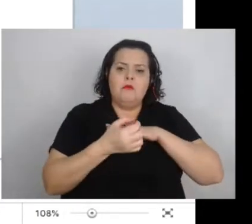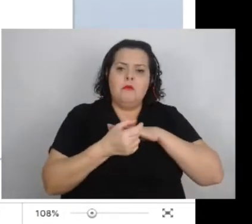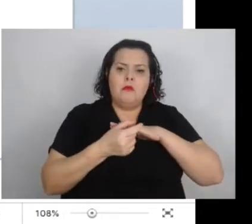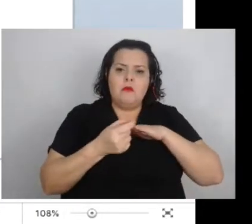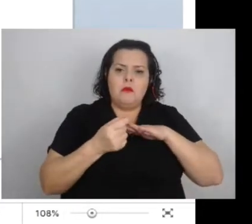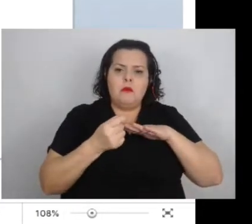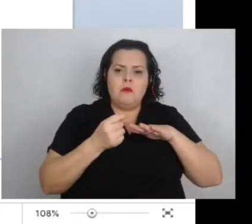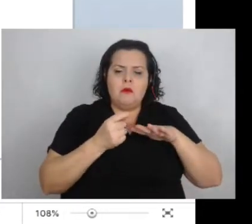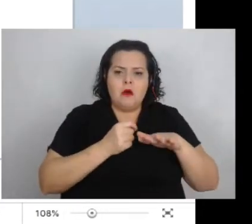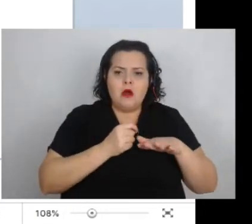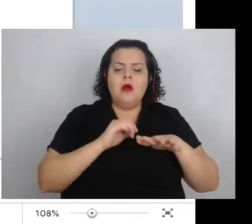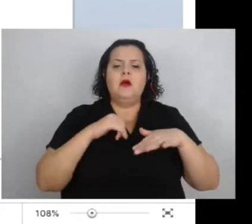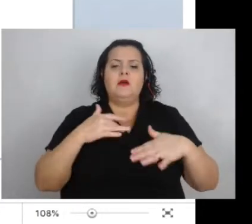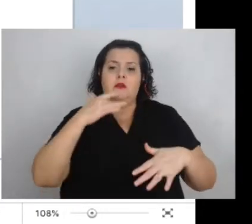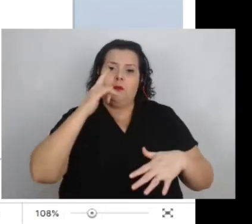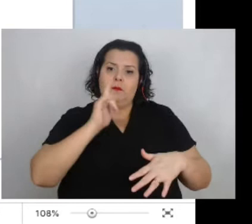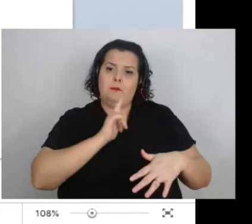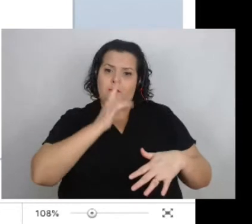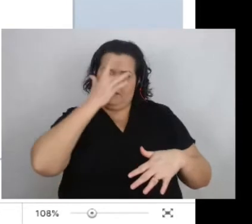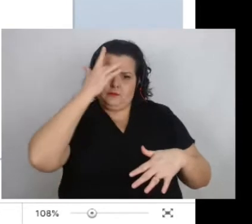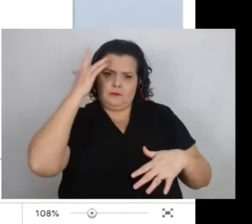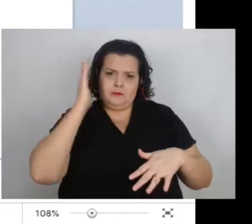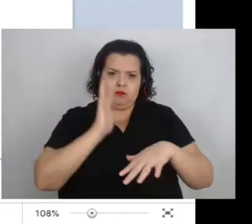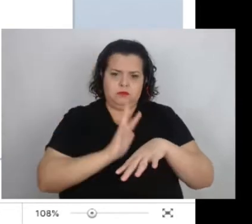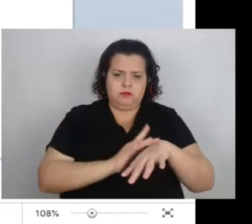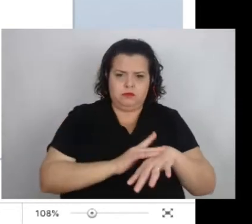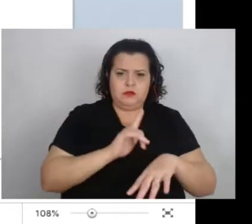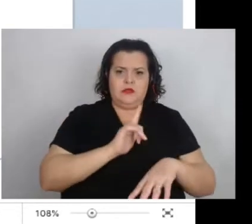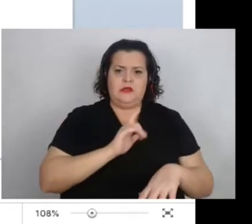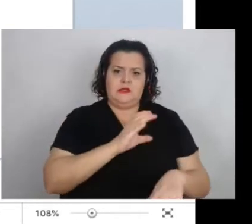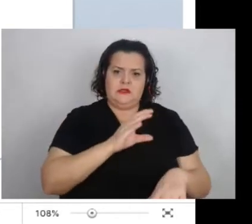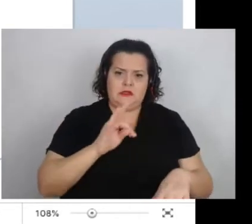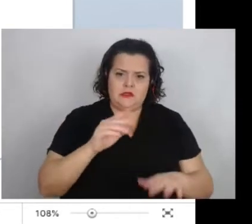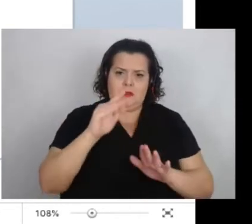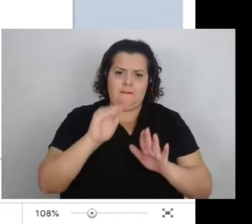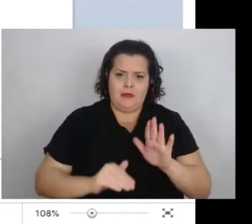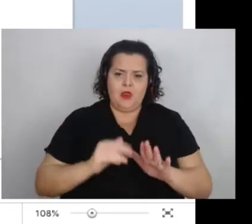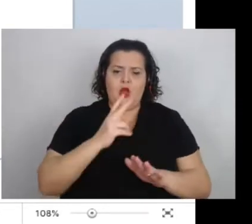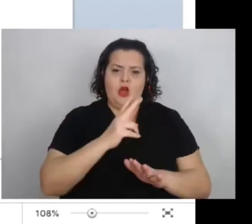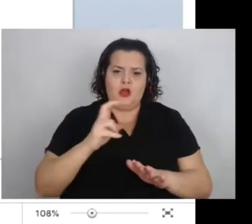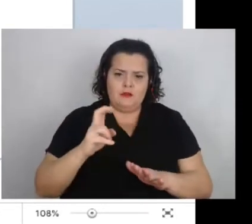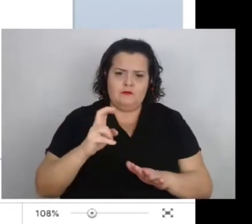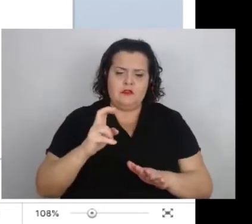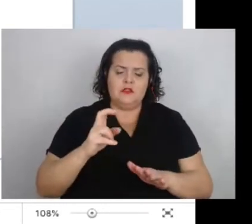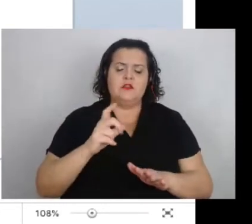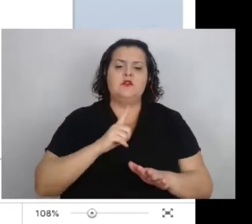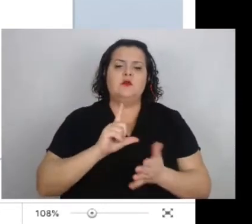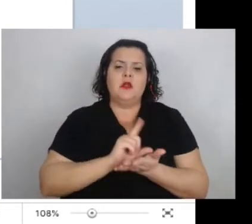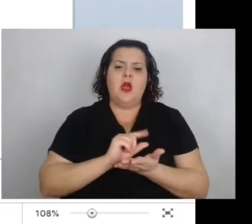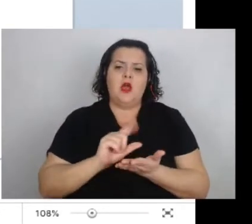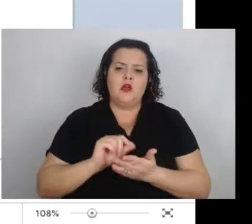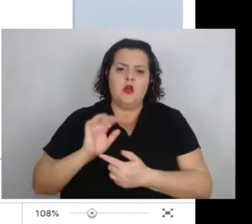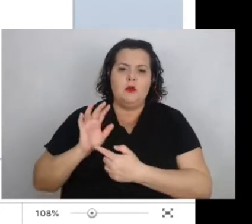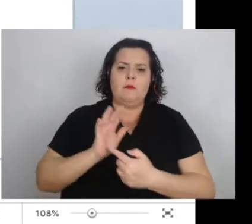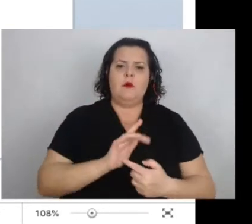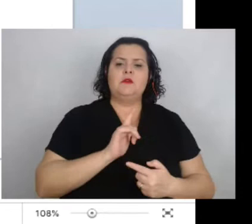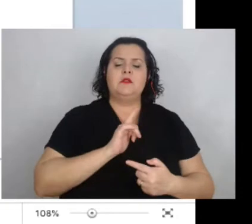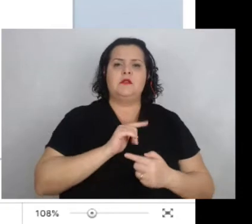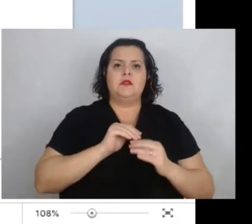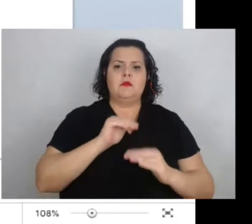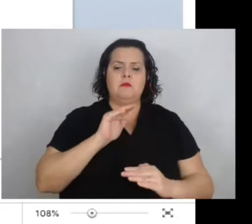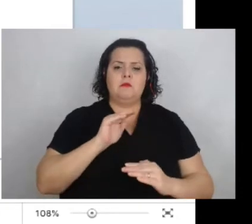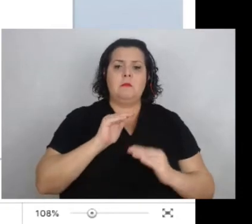de 25, que é um CT que alguns artigos relacionam, né, CT abaixo de 25, então lembrando,